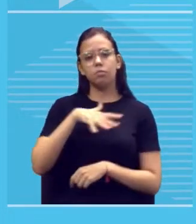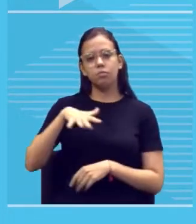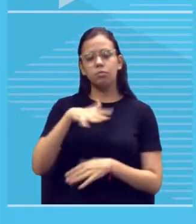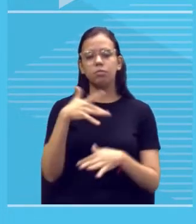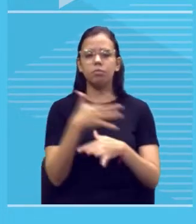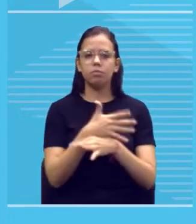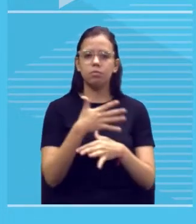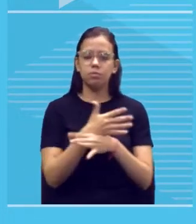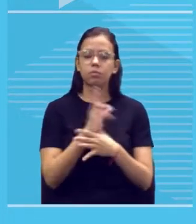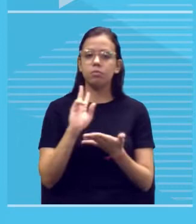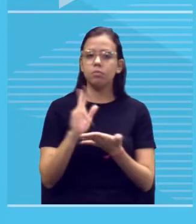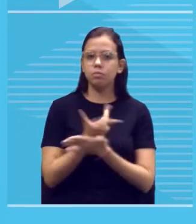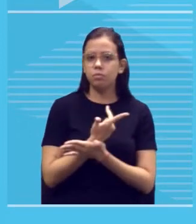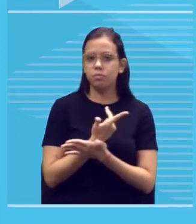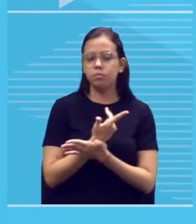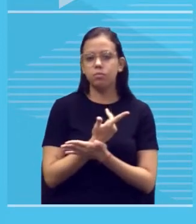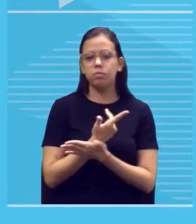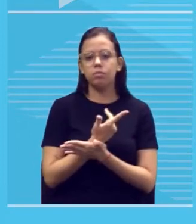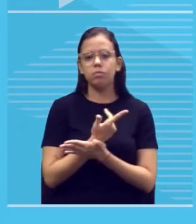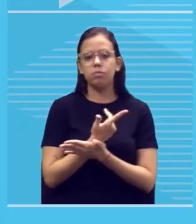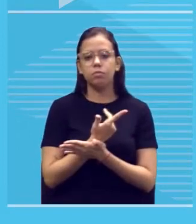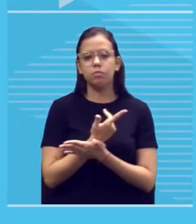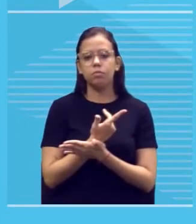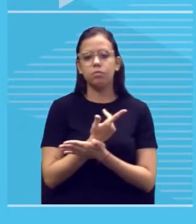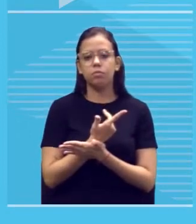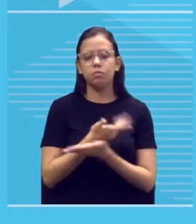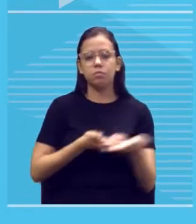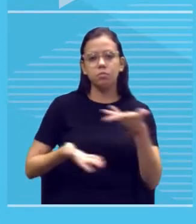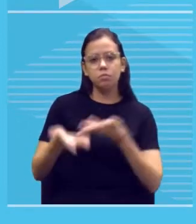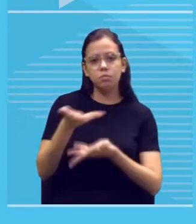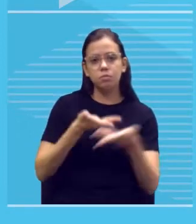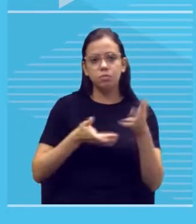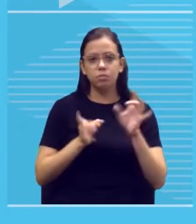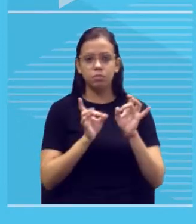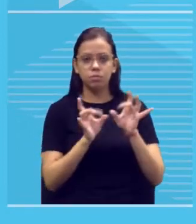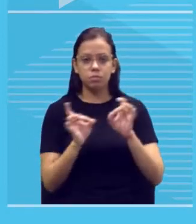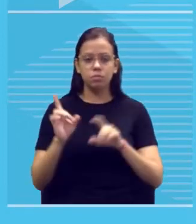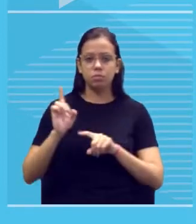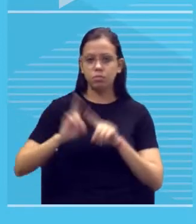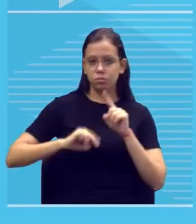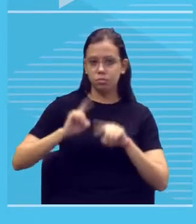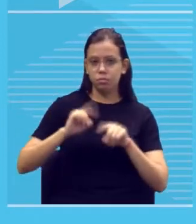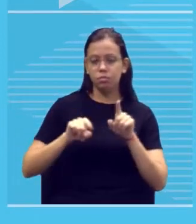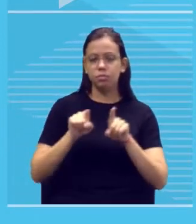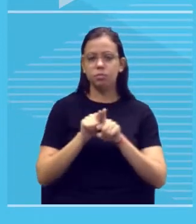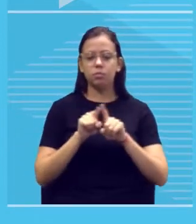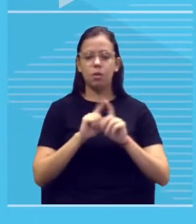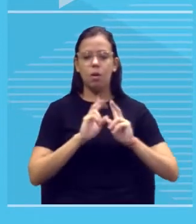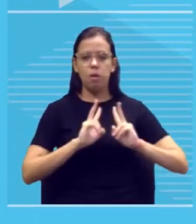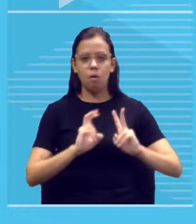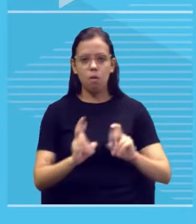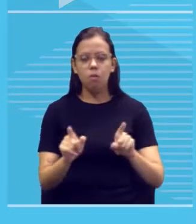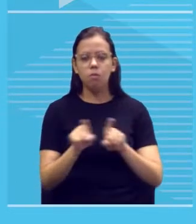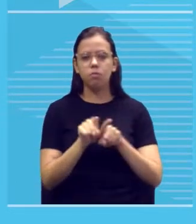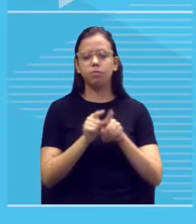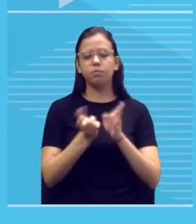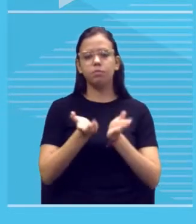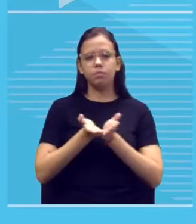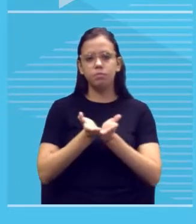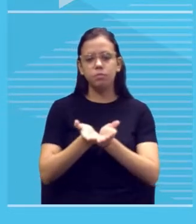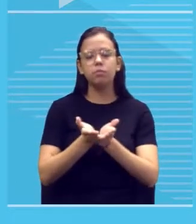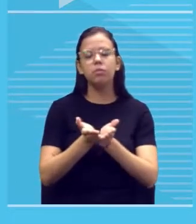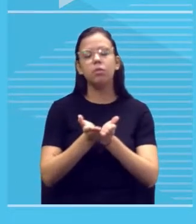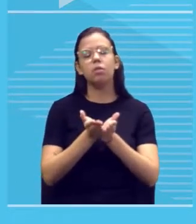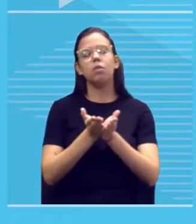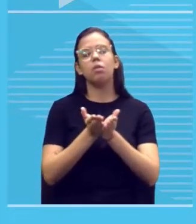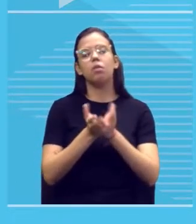funcionavam a troca de mercadorias a venda a exploração os navios partiam para explorar outras